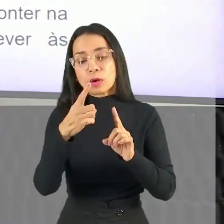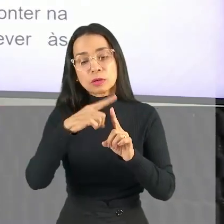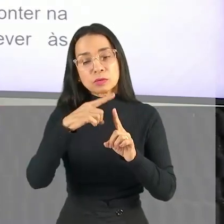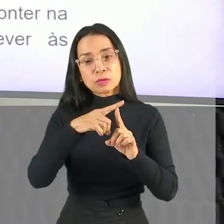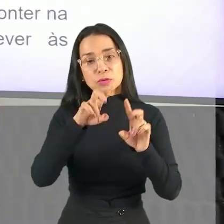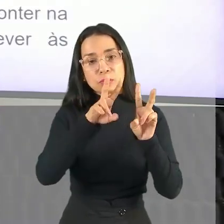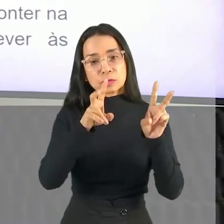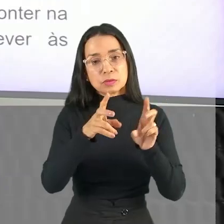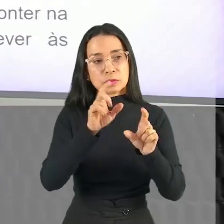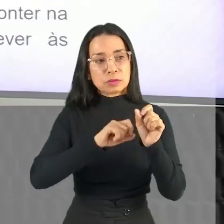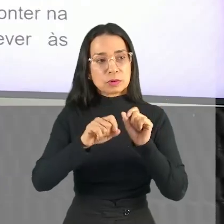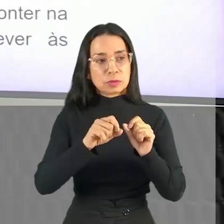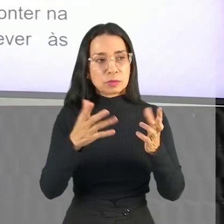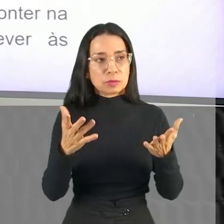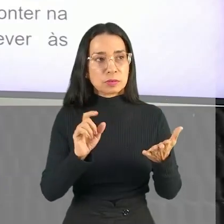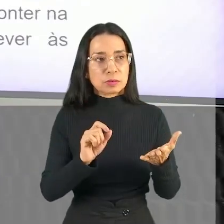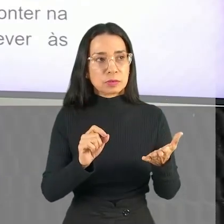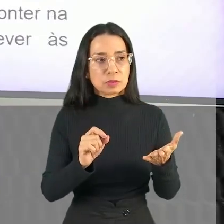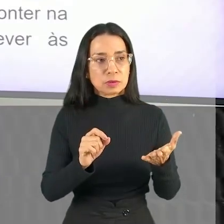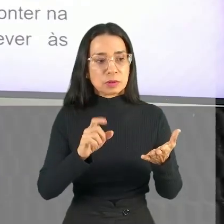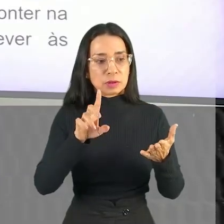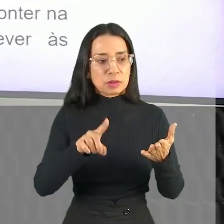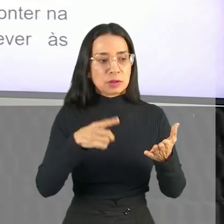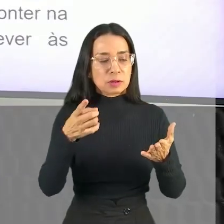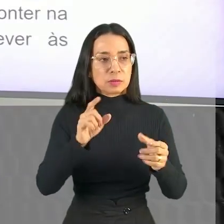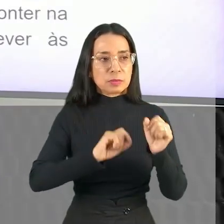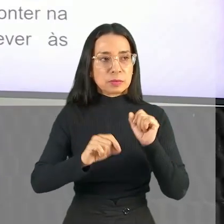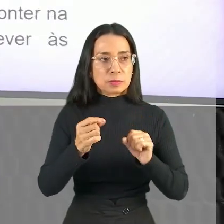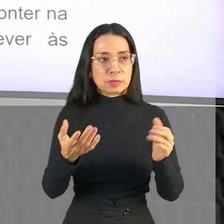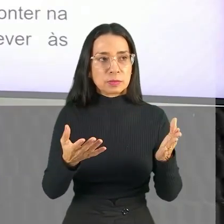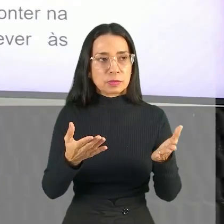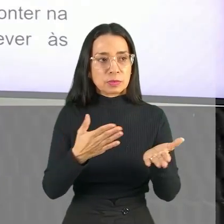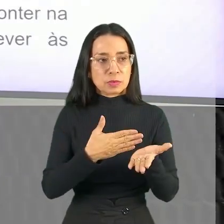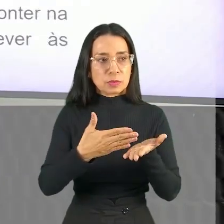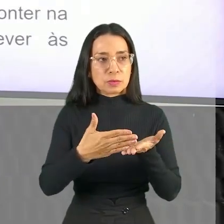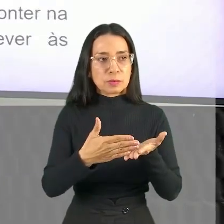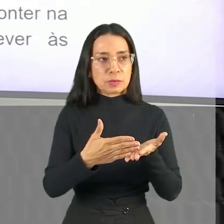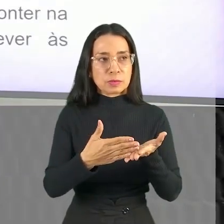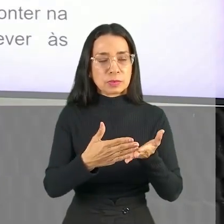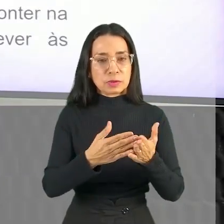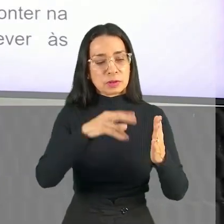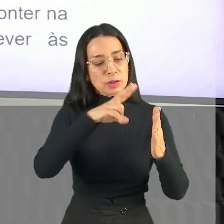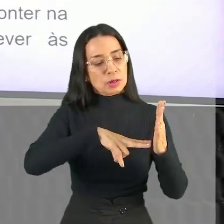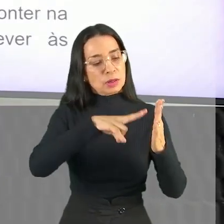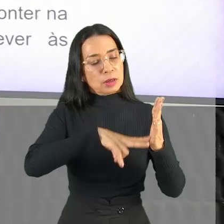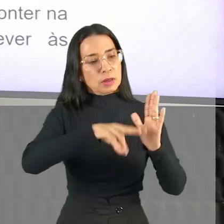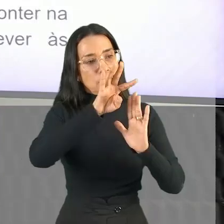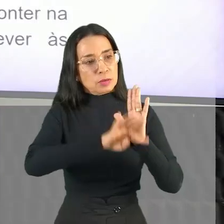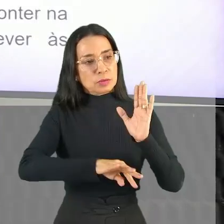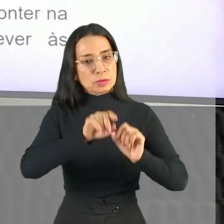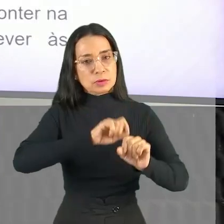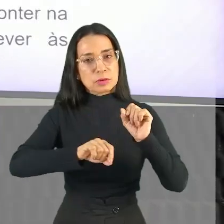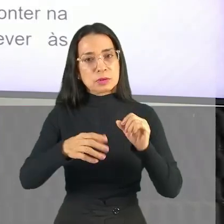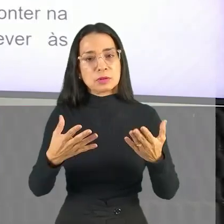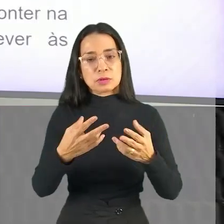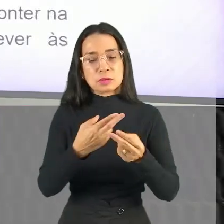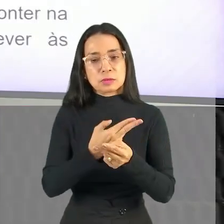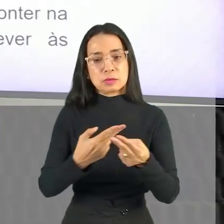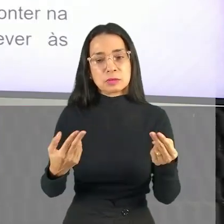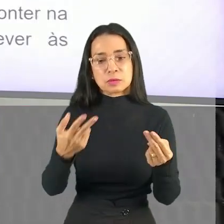que o tema quer de você. Em seguida, você parte para ler os textos motivadores. O que muita